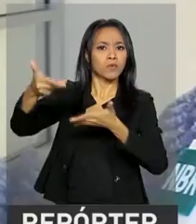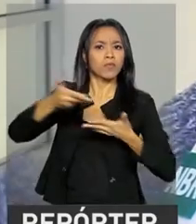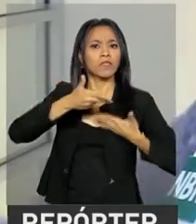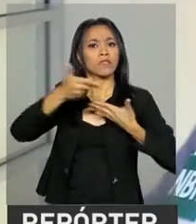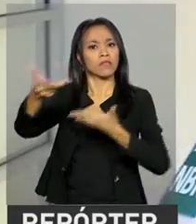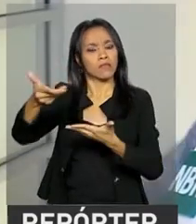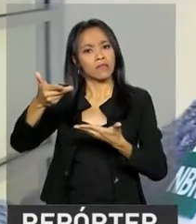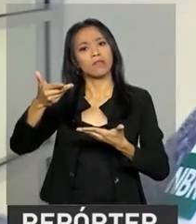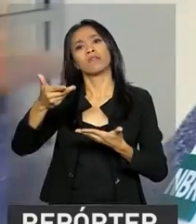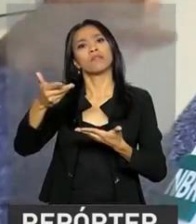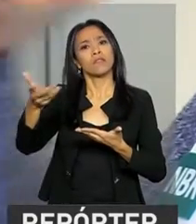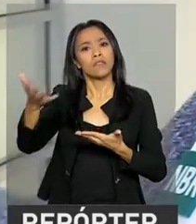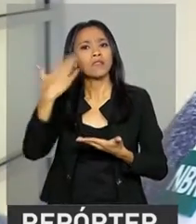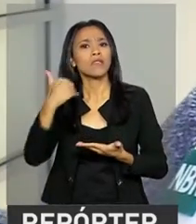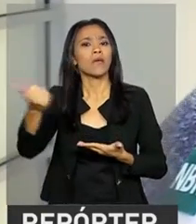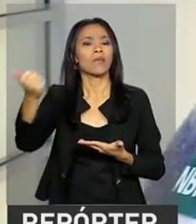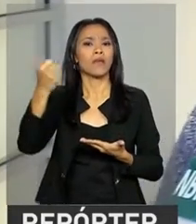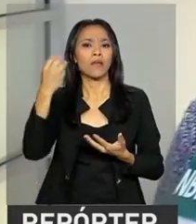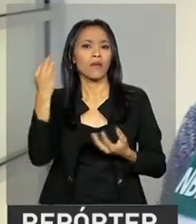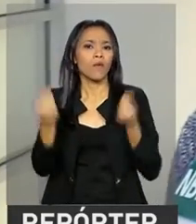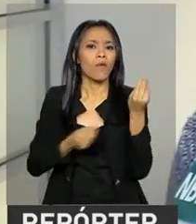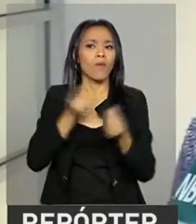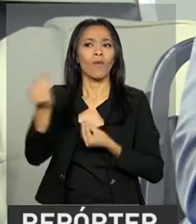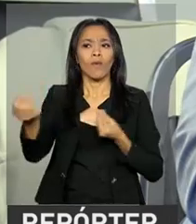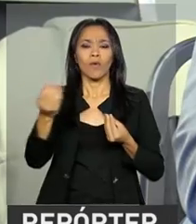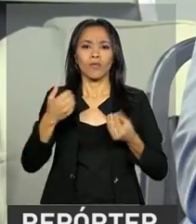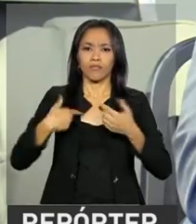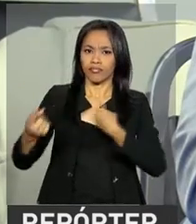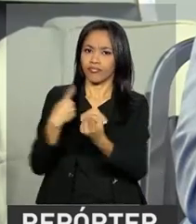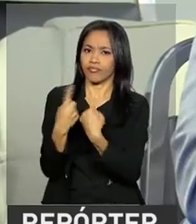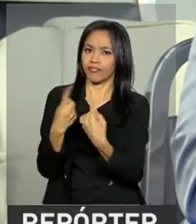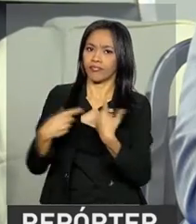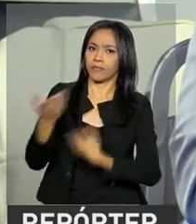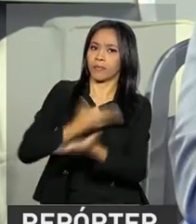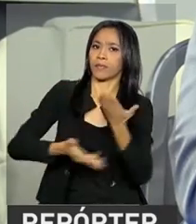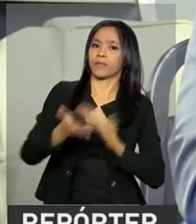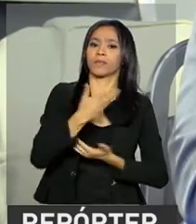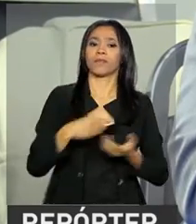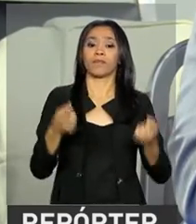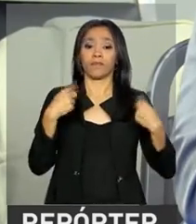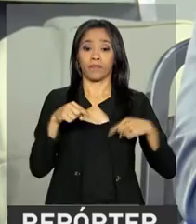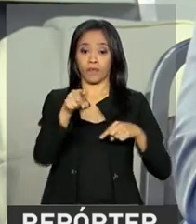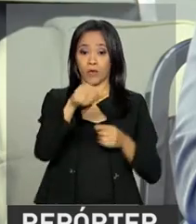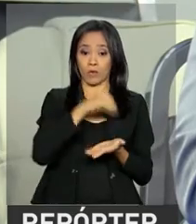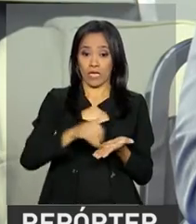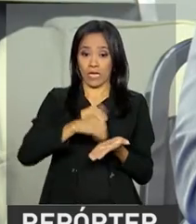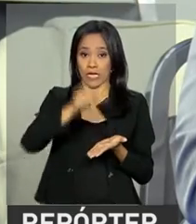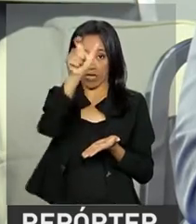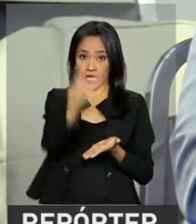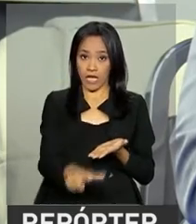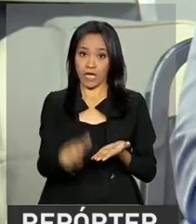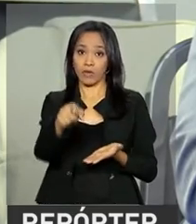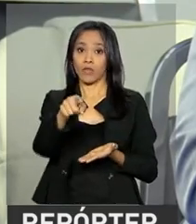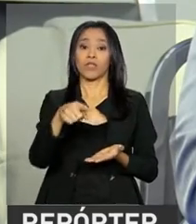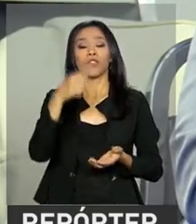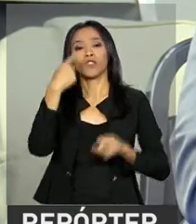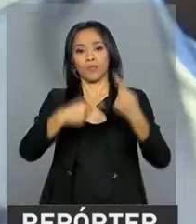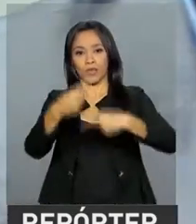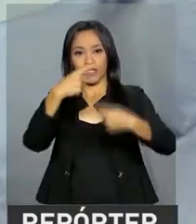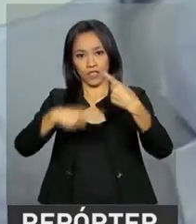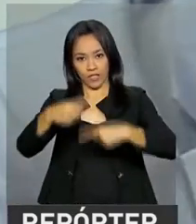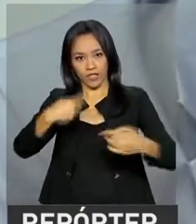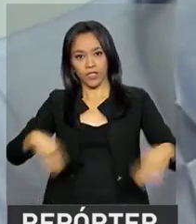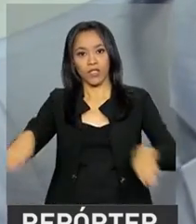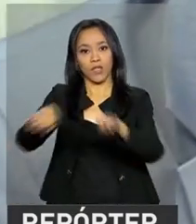e querem, de fato, dialogar e construir. O secretário de Políticas de Promoção da Igualdade Racial destacou que o governo